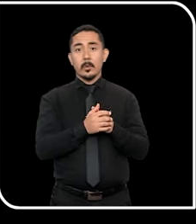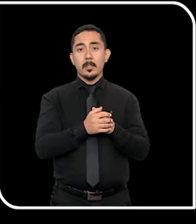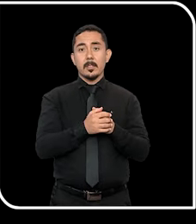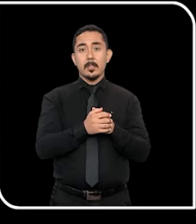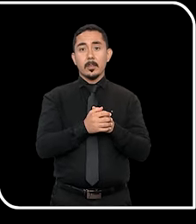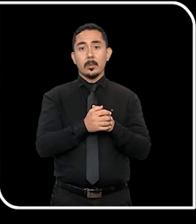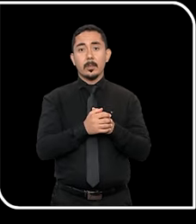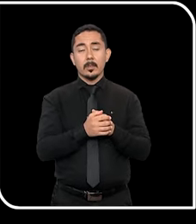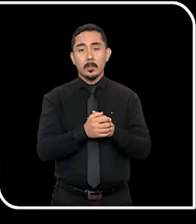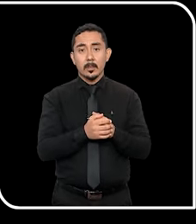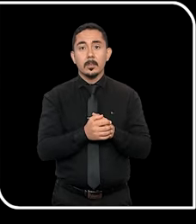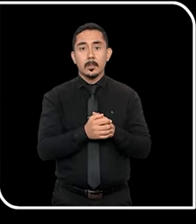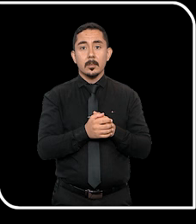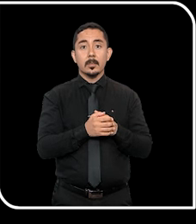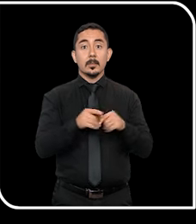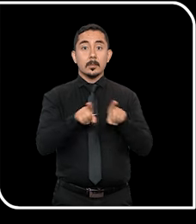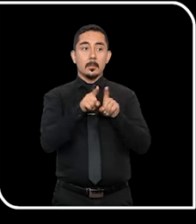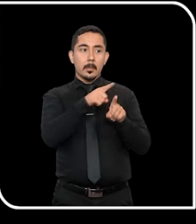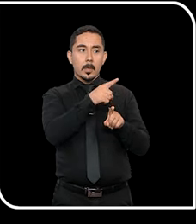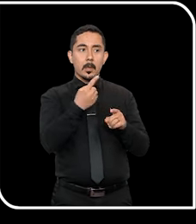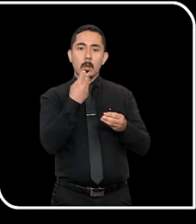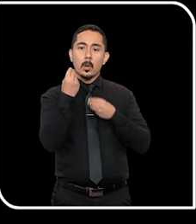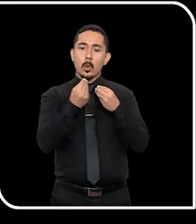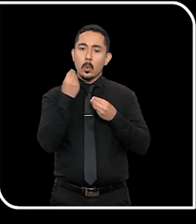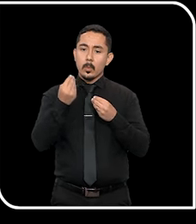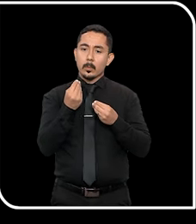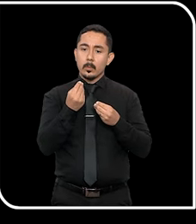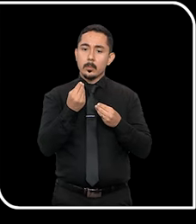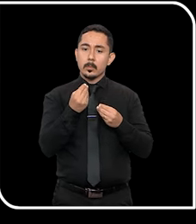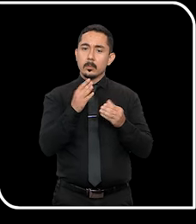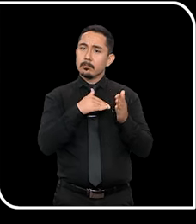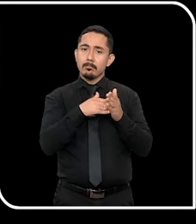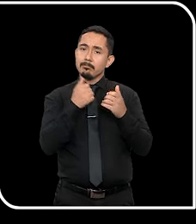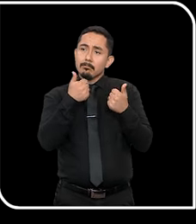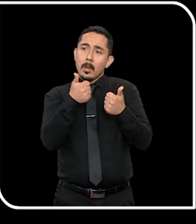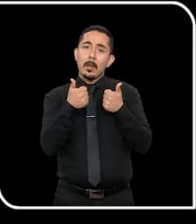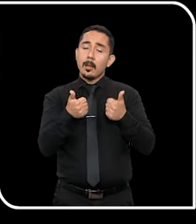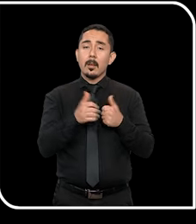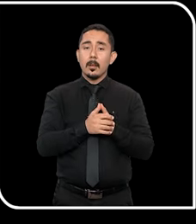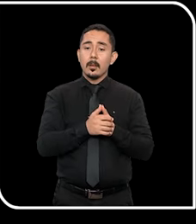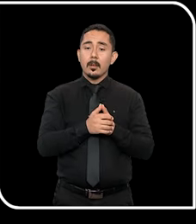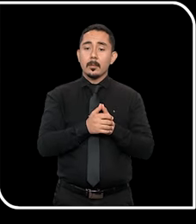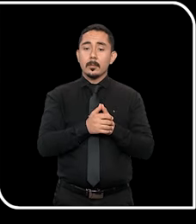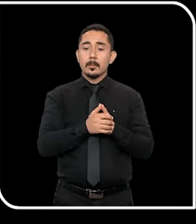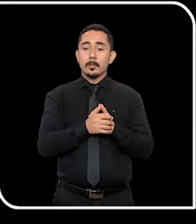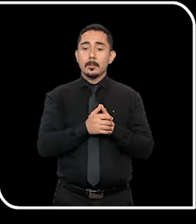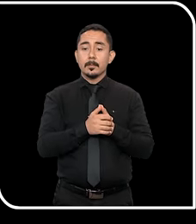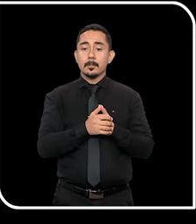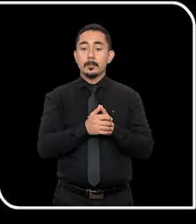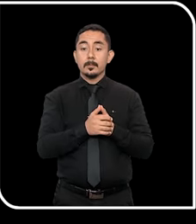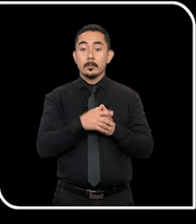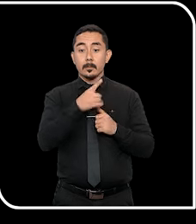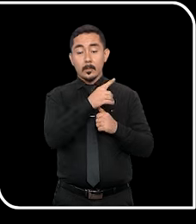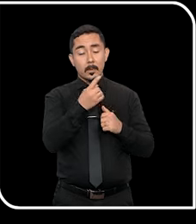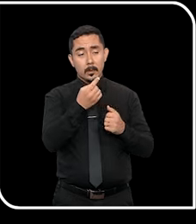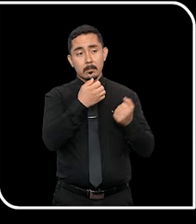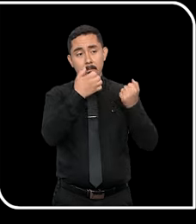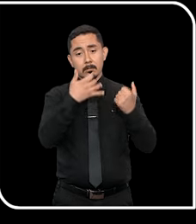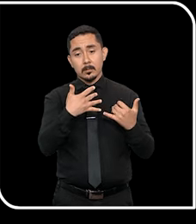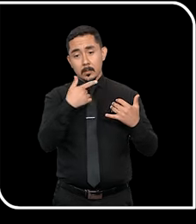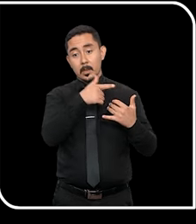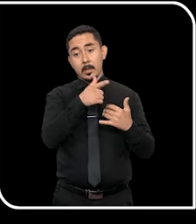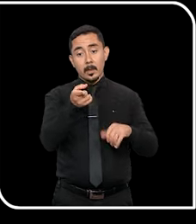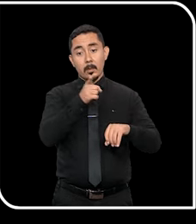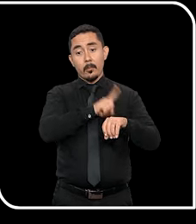olhar mais apurado entende mas essa parte não vai ser então tá tudo bem então o Victor conta que ele